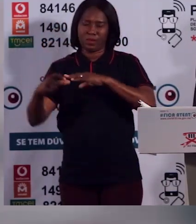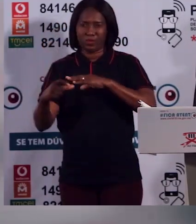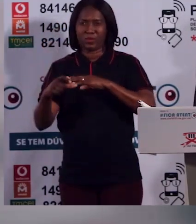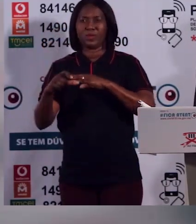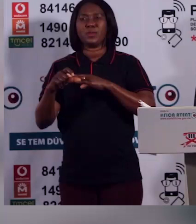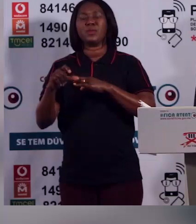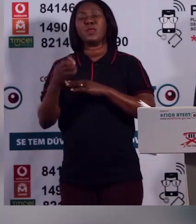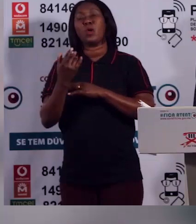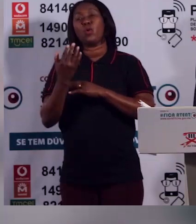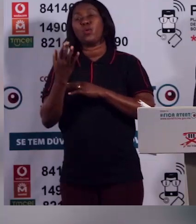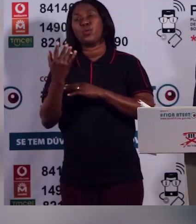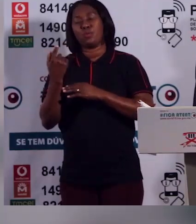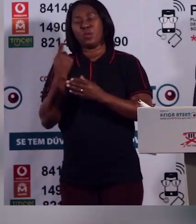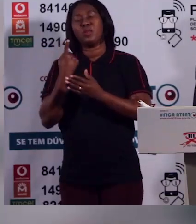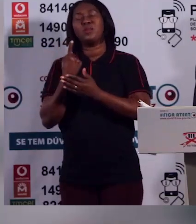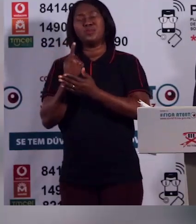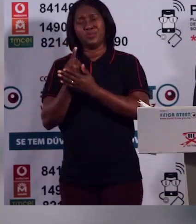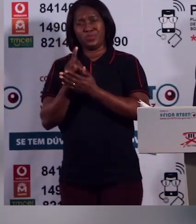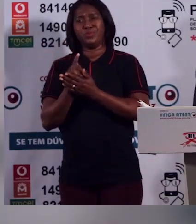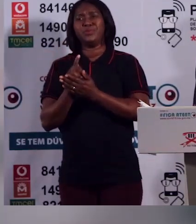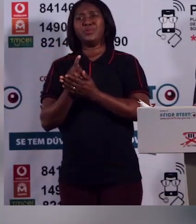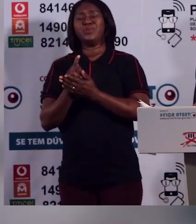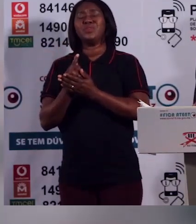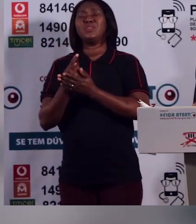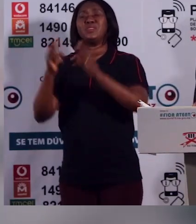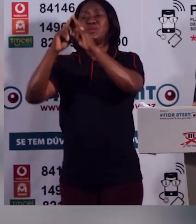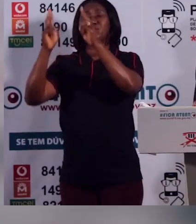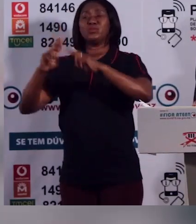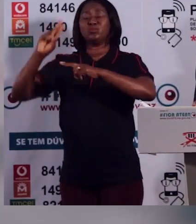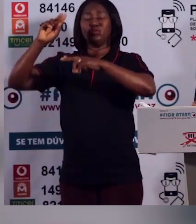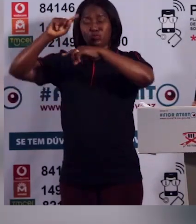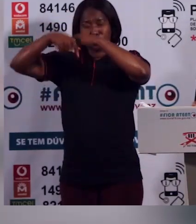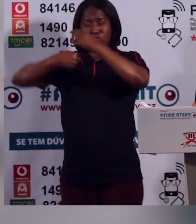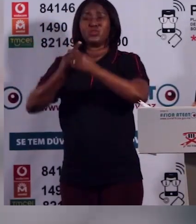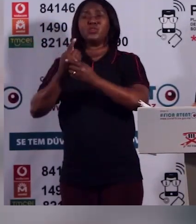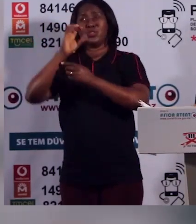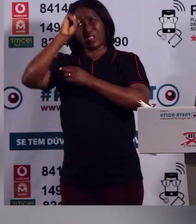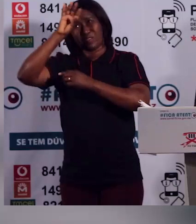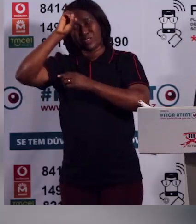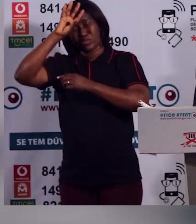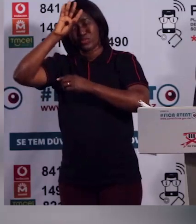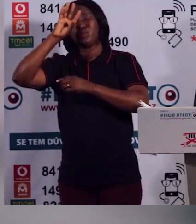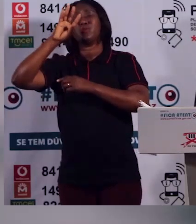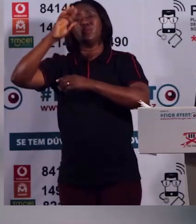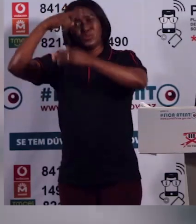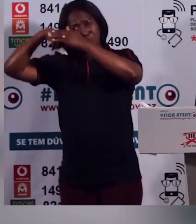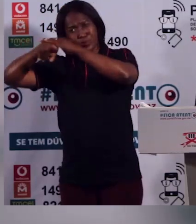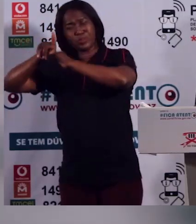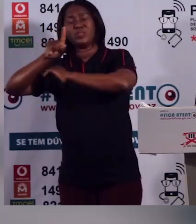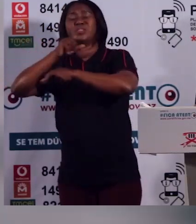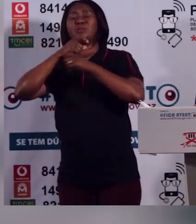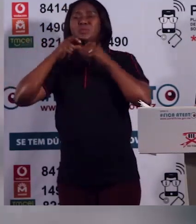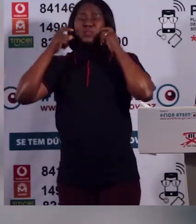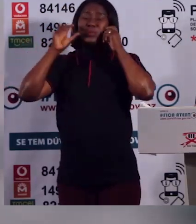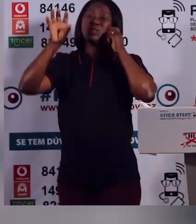um número importante de casos importados principalmente da África do Sul e que deram entrada a partir